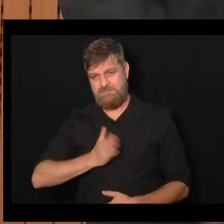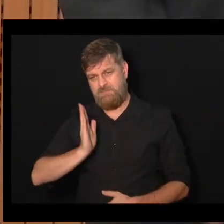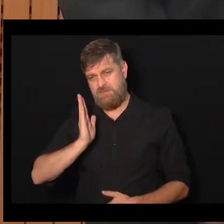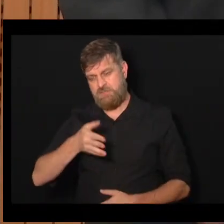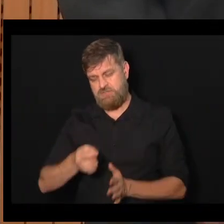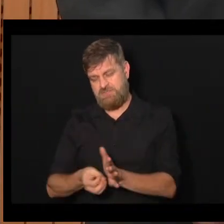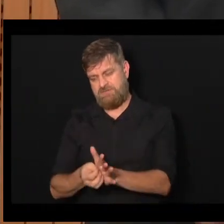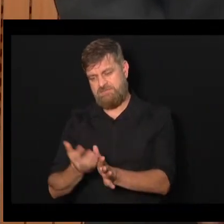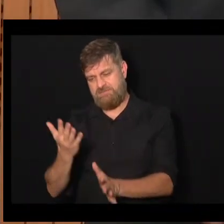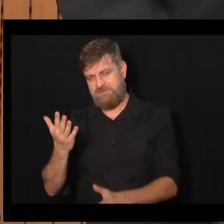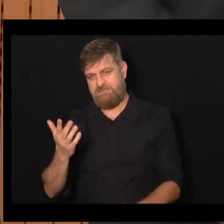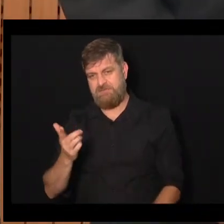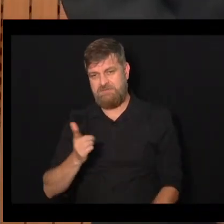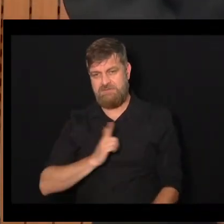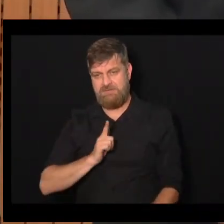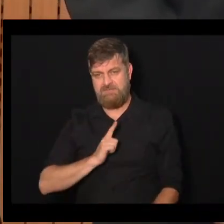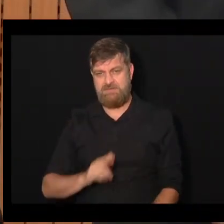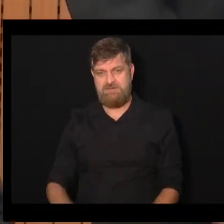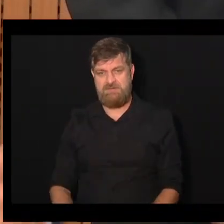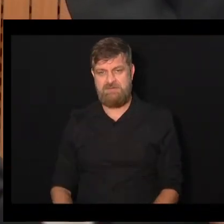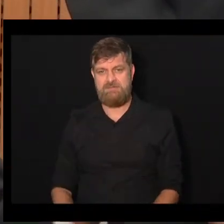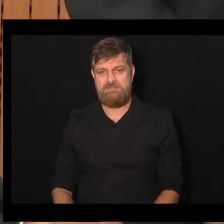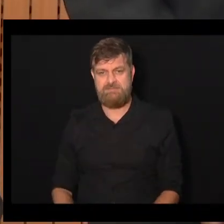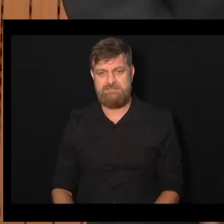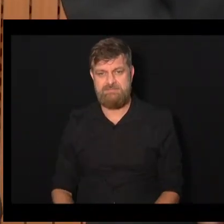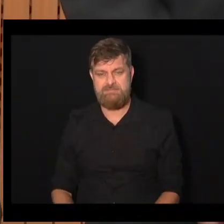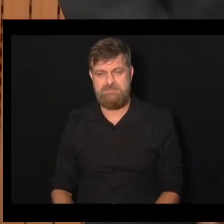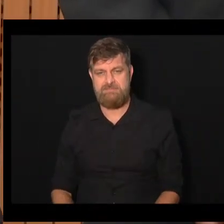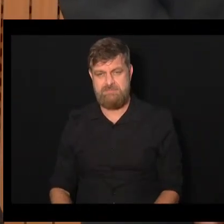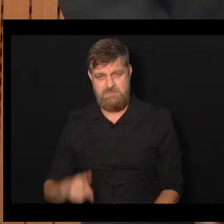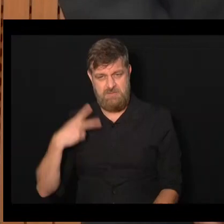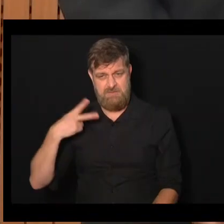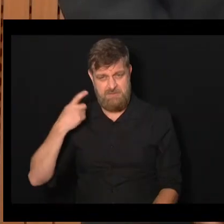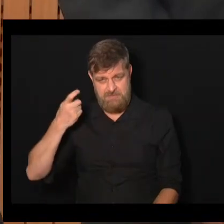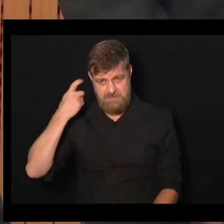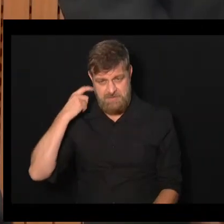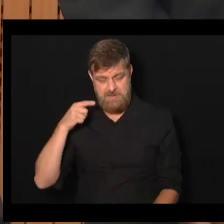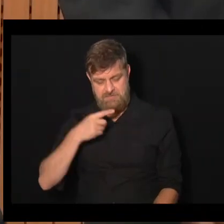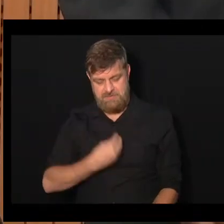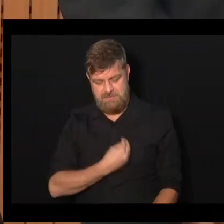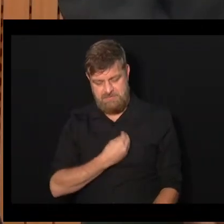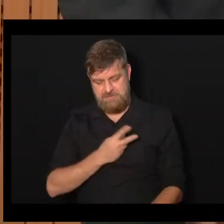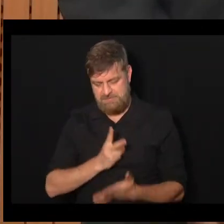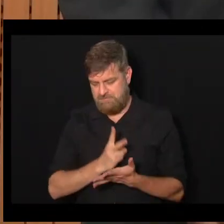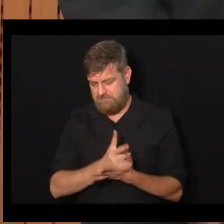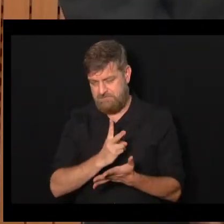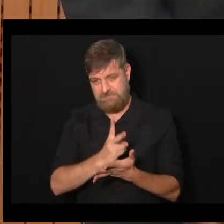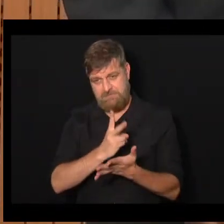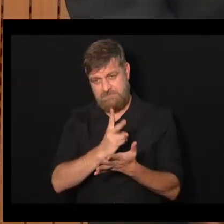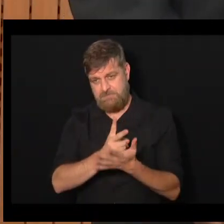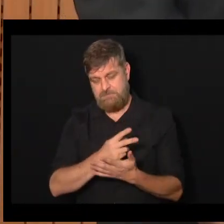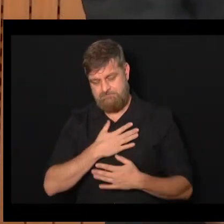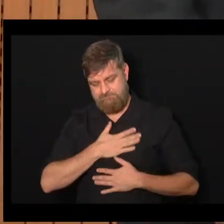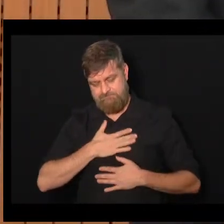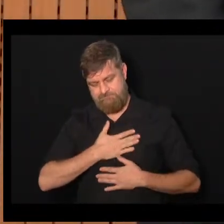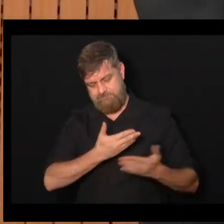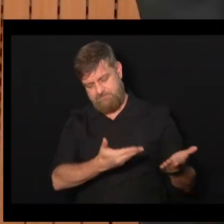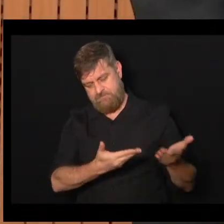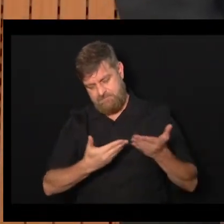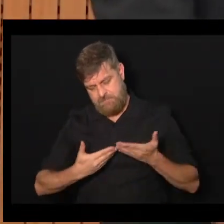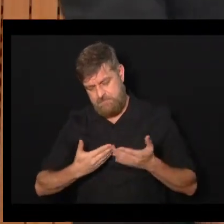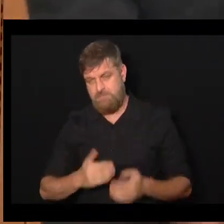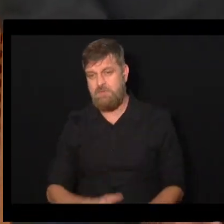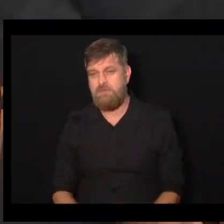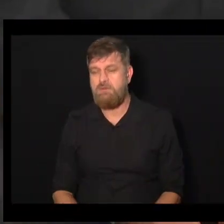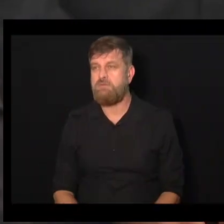esteve na legislatura passada, e aqui Vossa Excelência será sempre muitíssimo bem recebido. Item